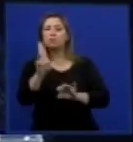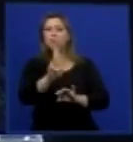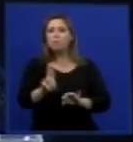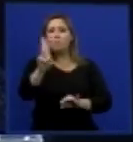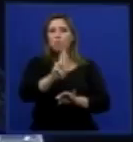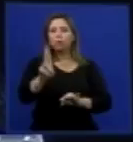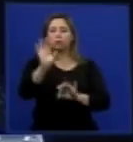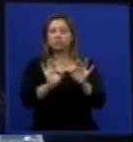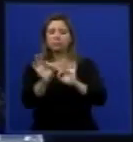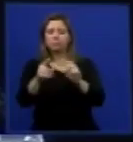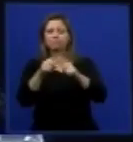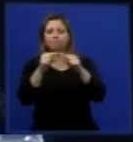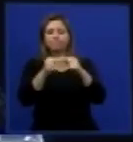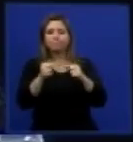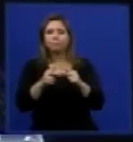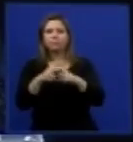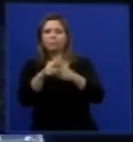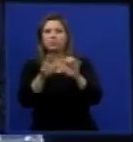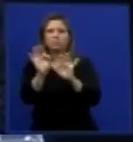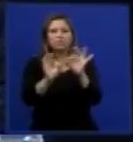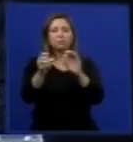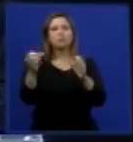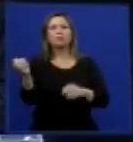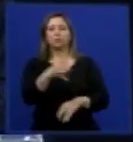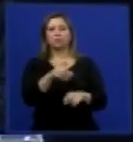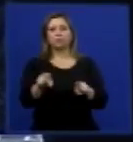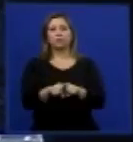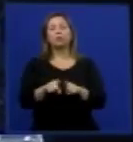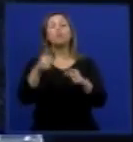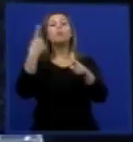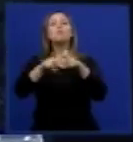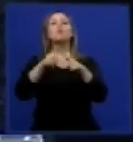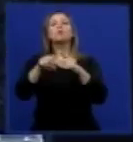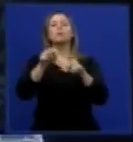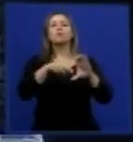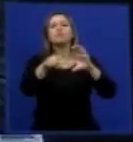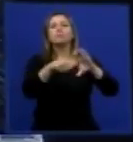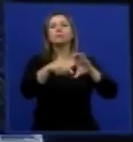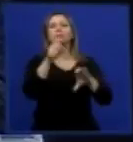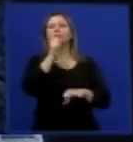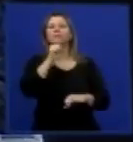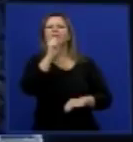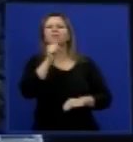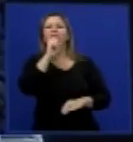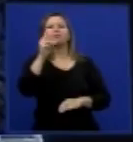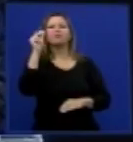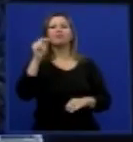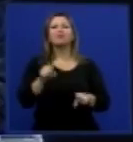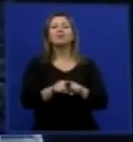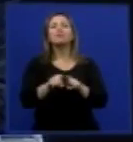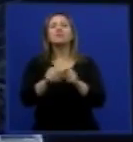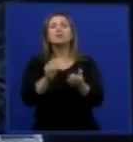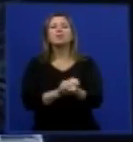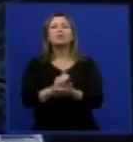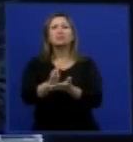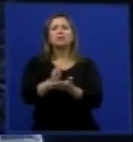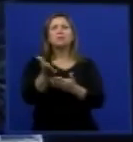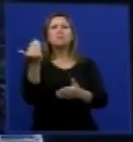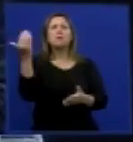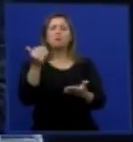o problema ambiental com os pneus velhos existe desde pouco depois dos primeiros